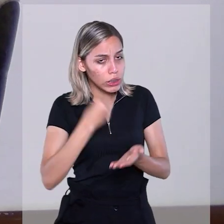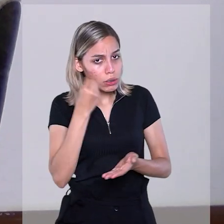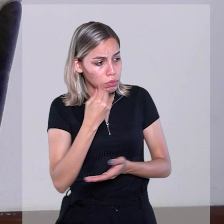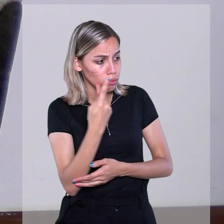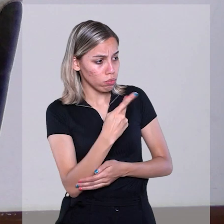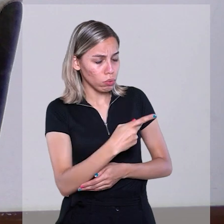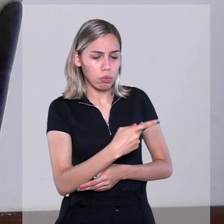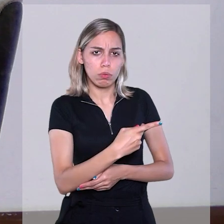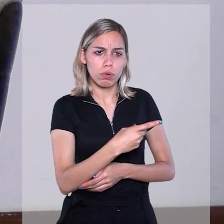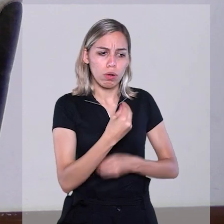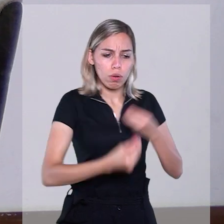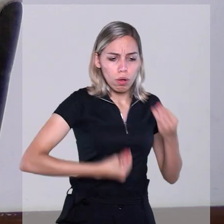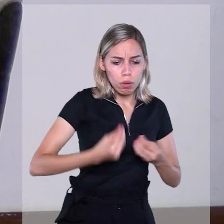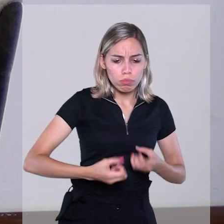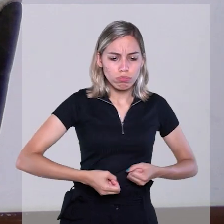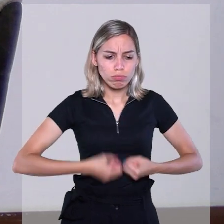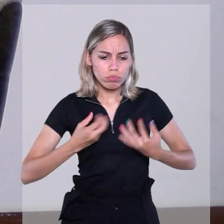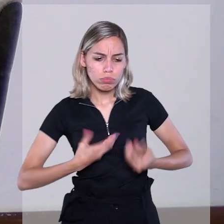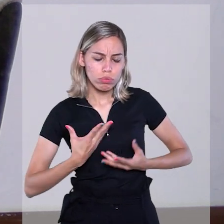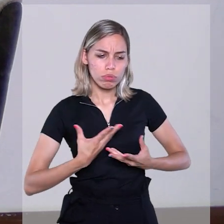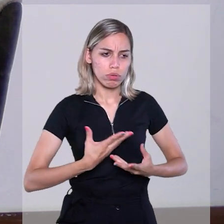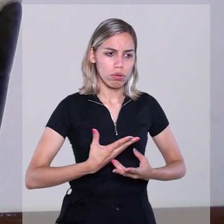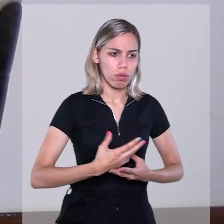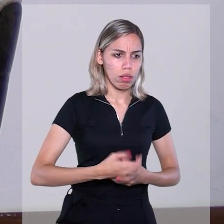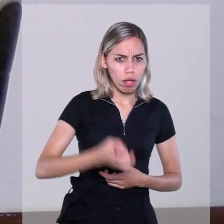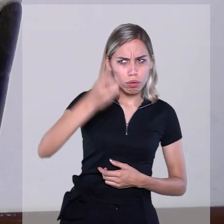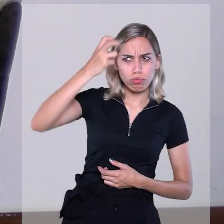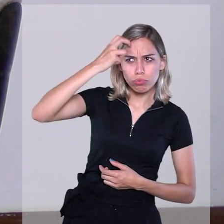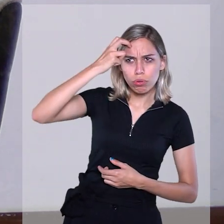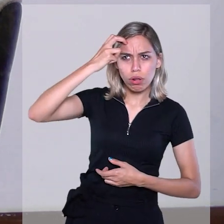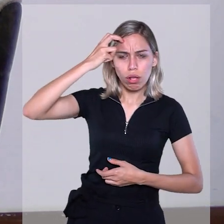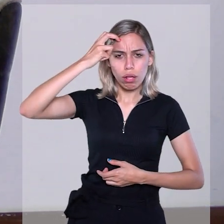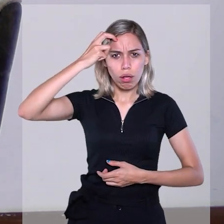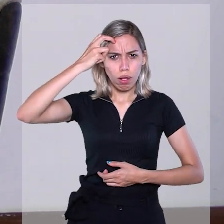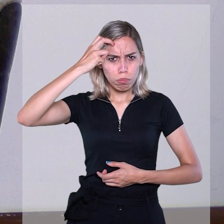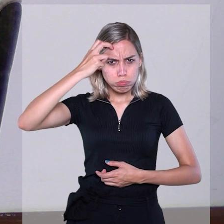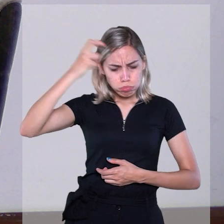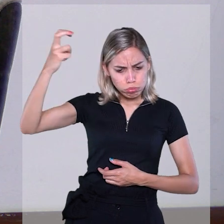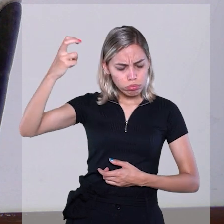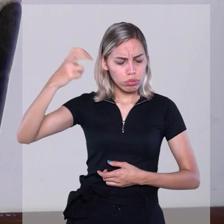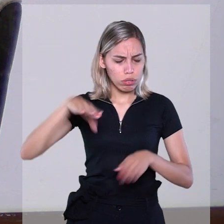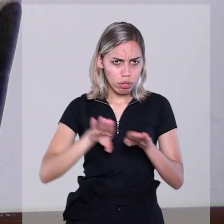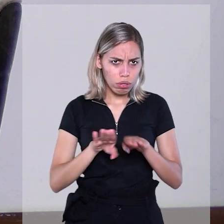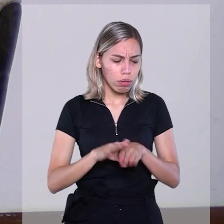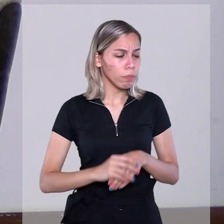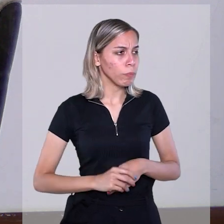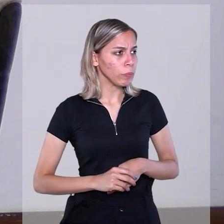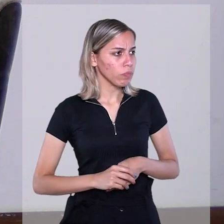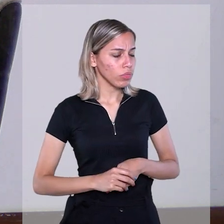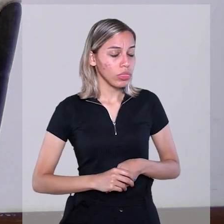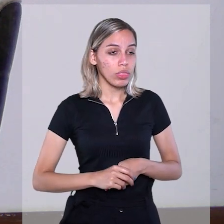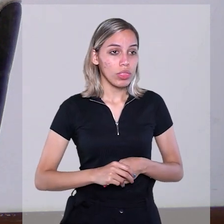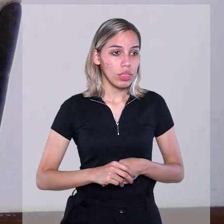formação poética, literária, cultural, intelectual, para conversar o mais diretamente